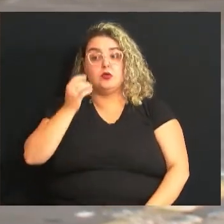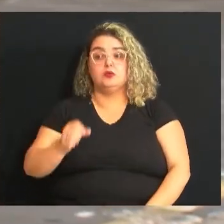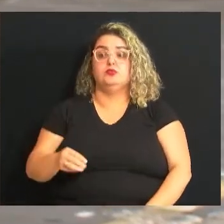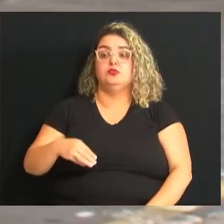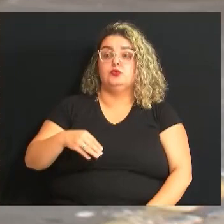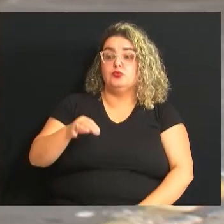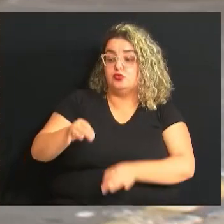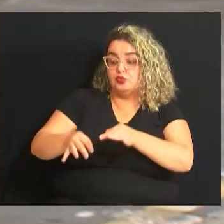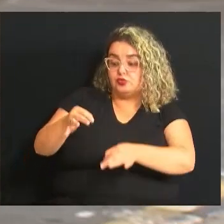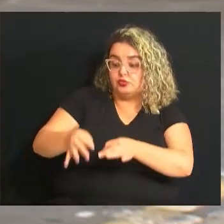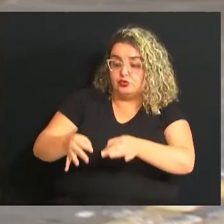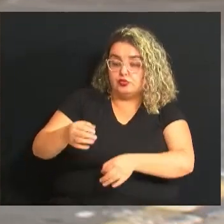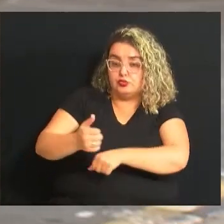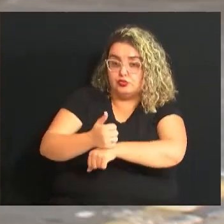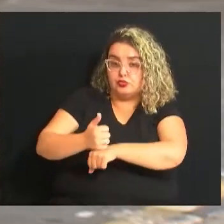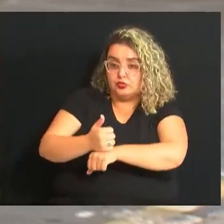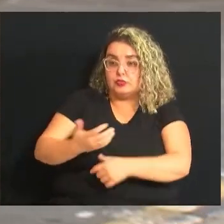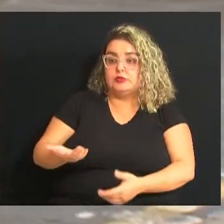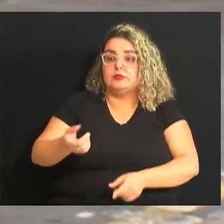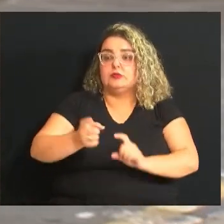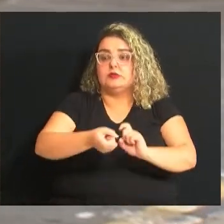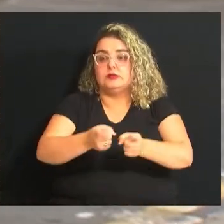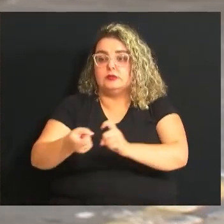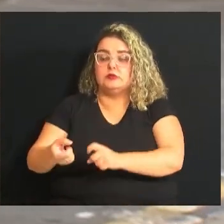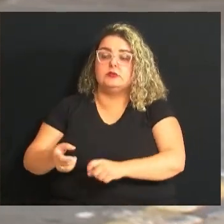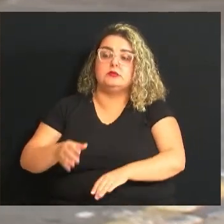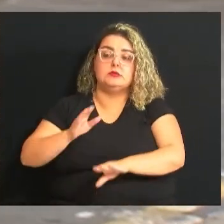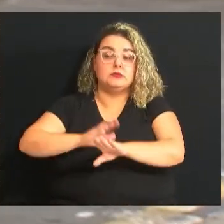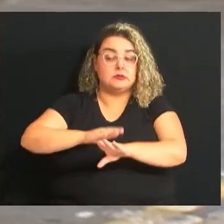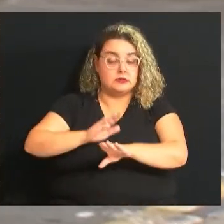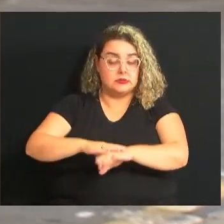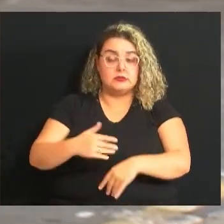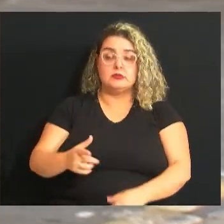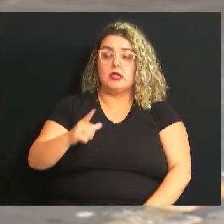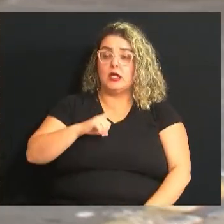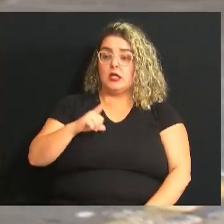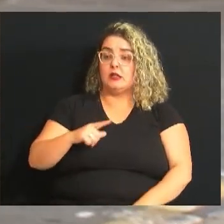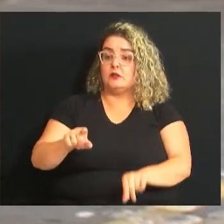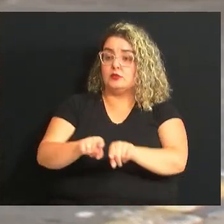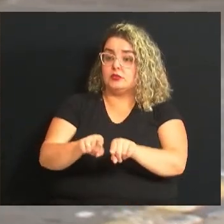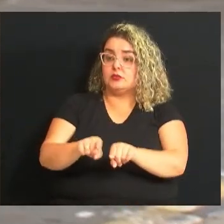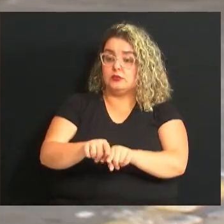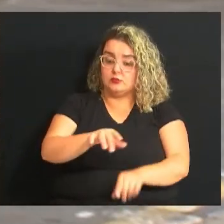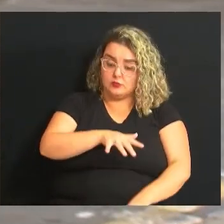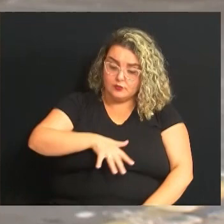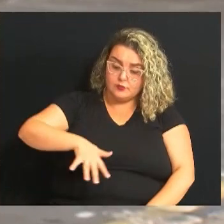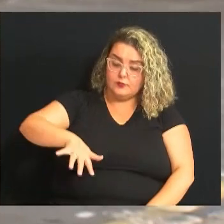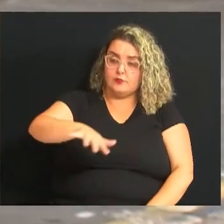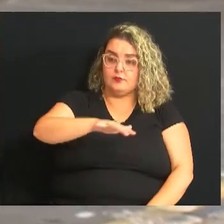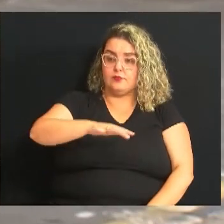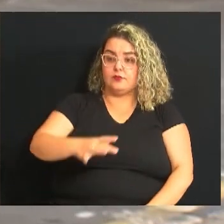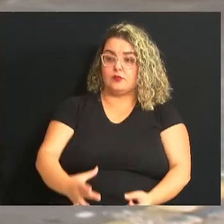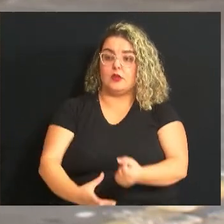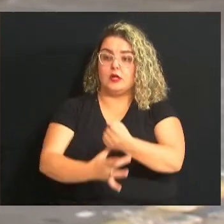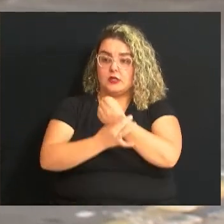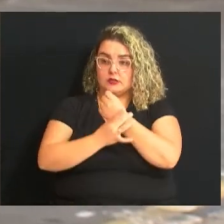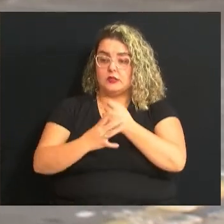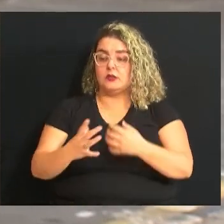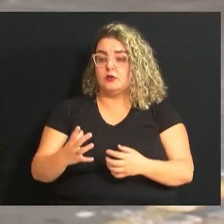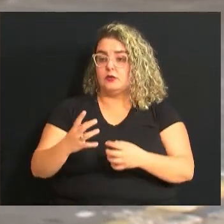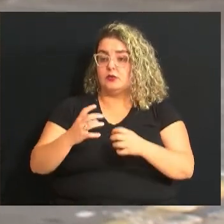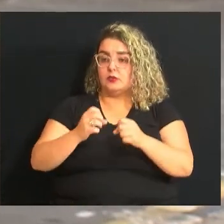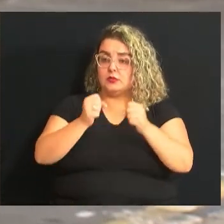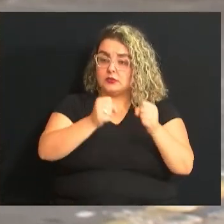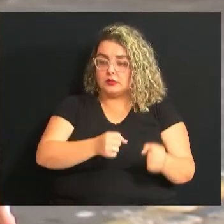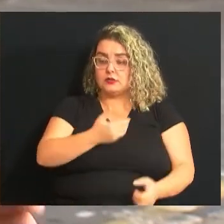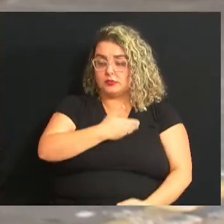dos magistrados, né, nessas nossas reuniões, nessas atividades. Nós temos também no âmbito da área da segurança